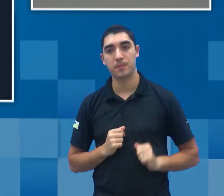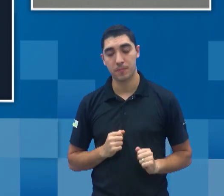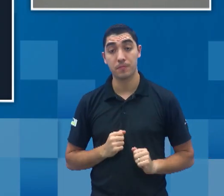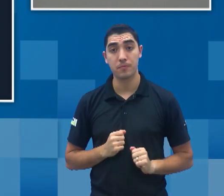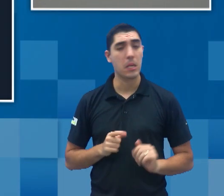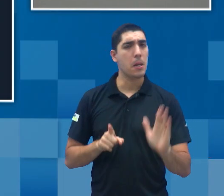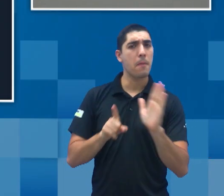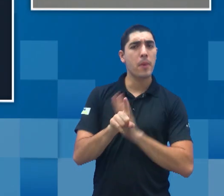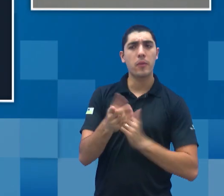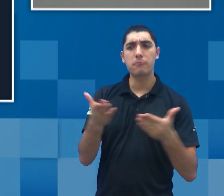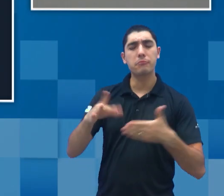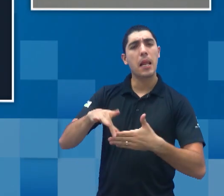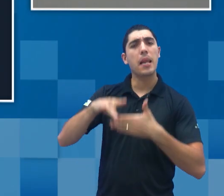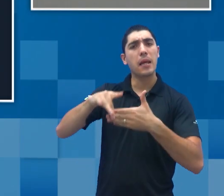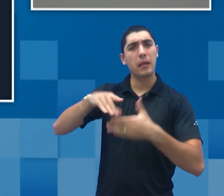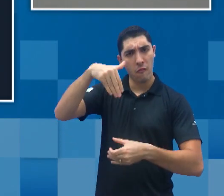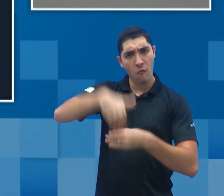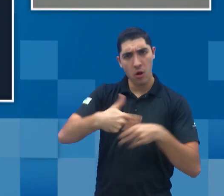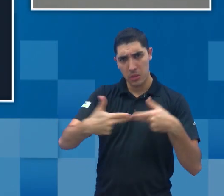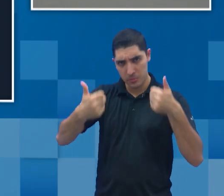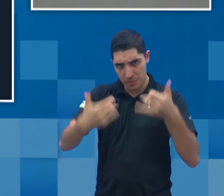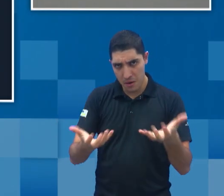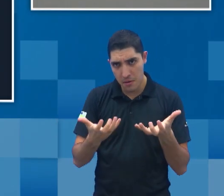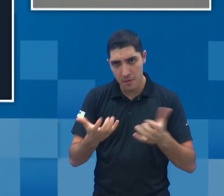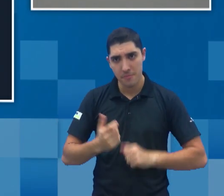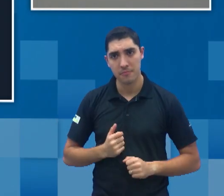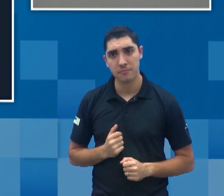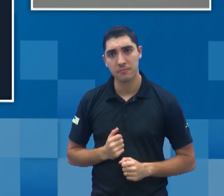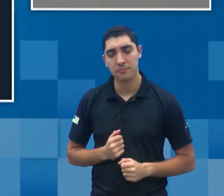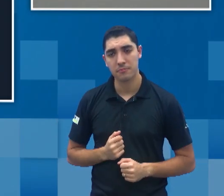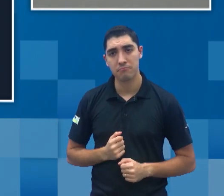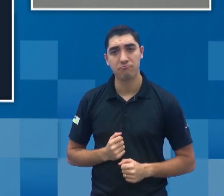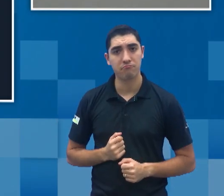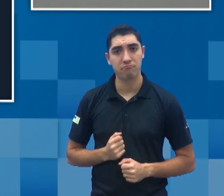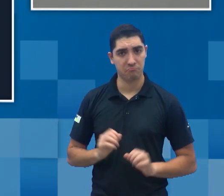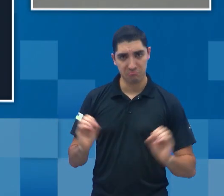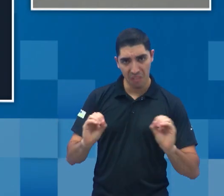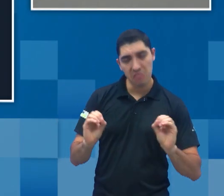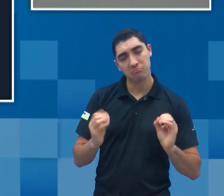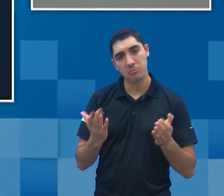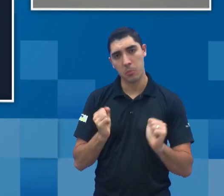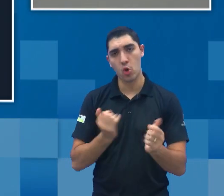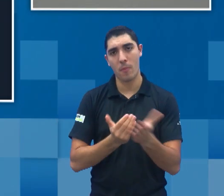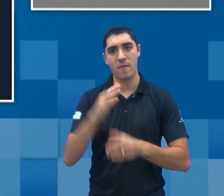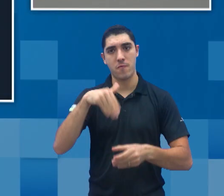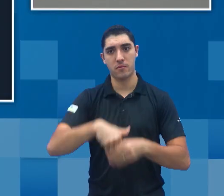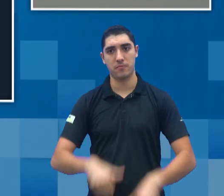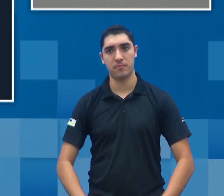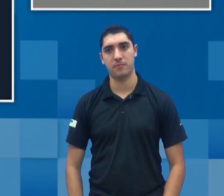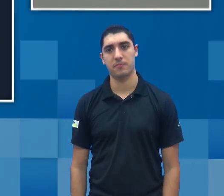Consulta a liderança e desejo de caminhar ao voto. Aberta a votação.